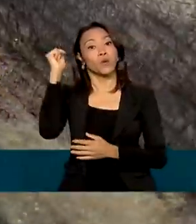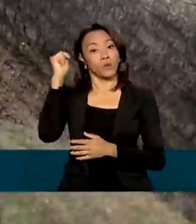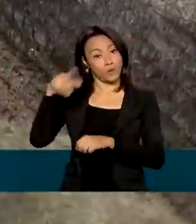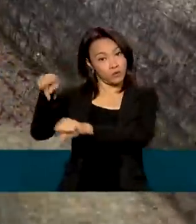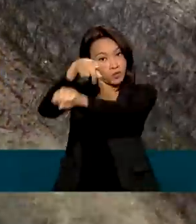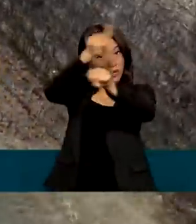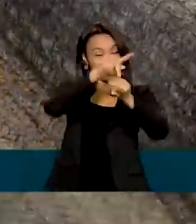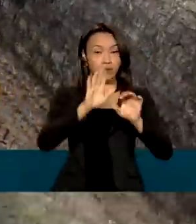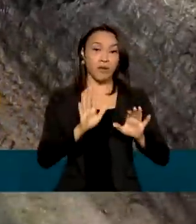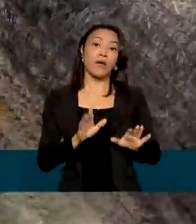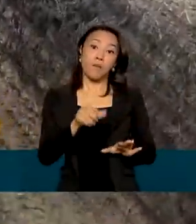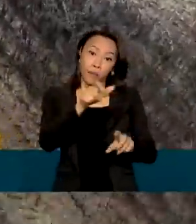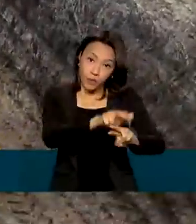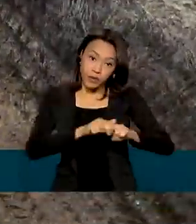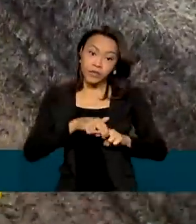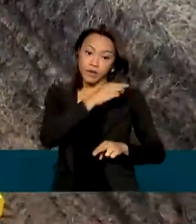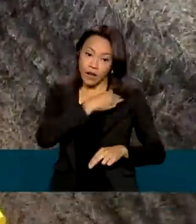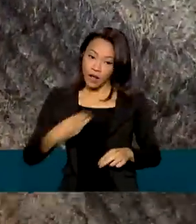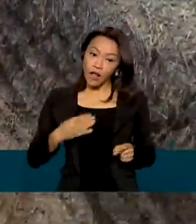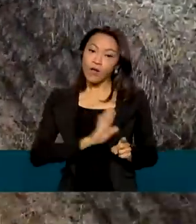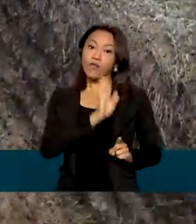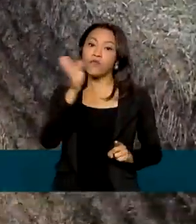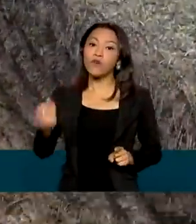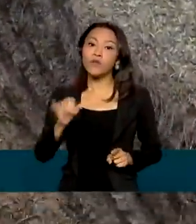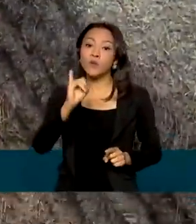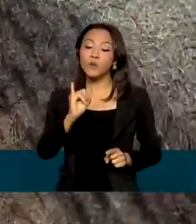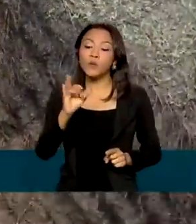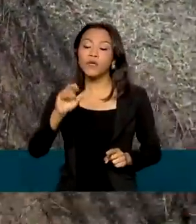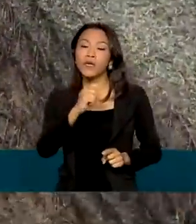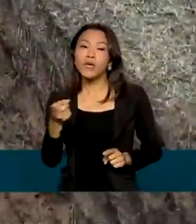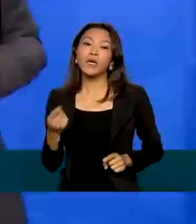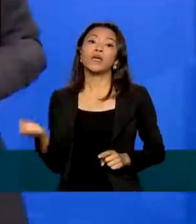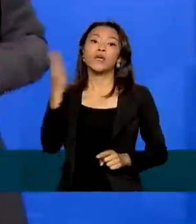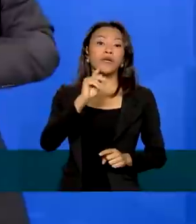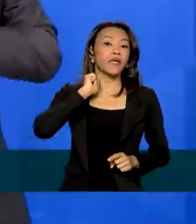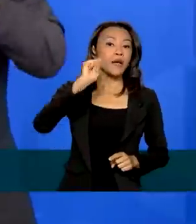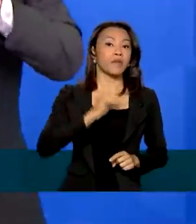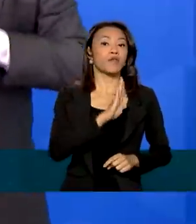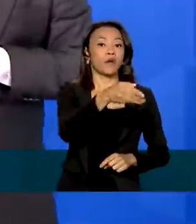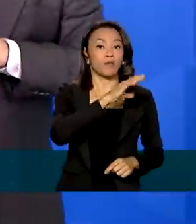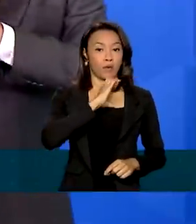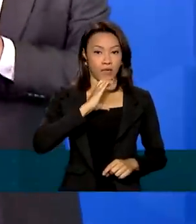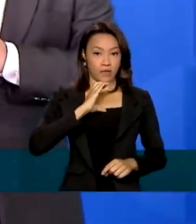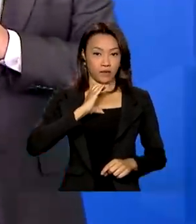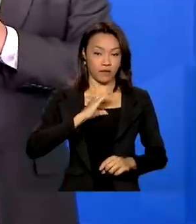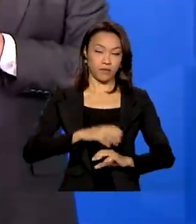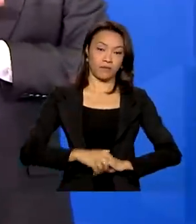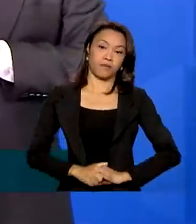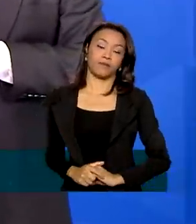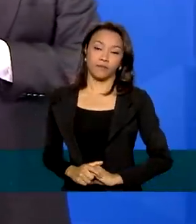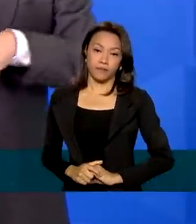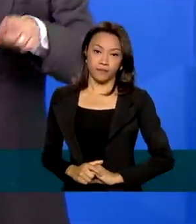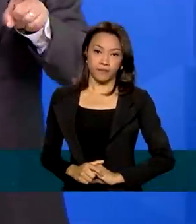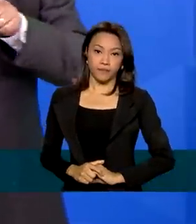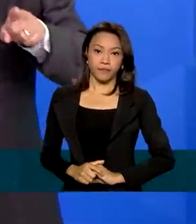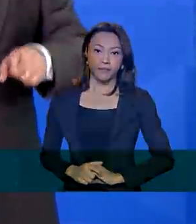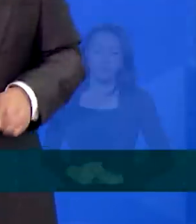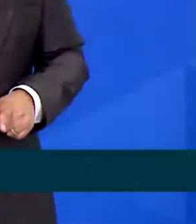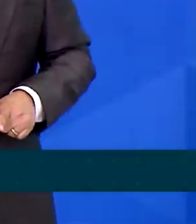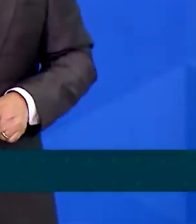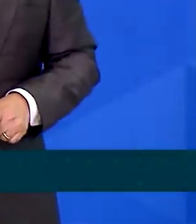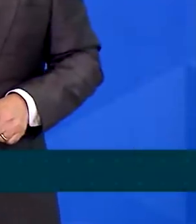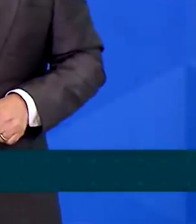Para isso, ela já esteve no Irã e, em abril, vai ao Canadá. Para o potássio, nosso maior desafio,